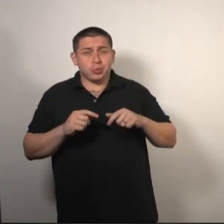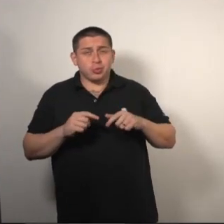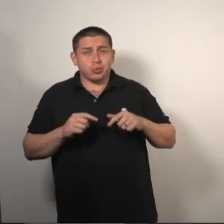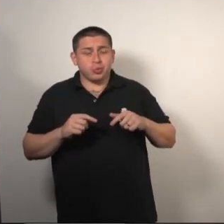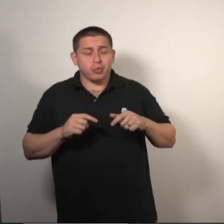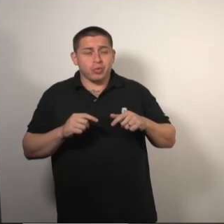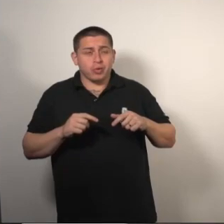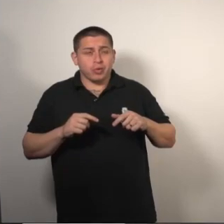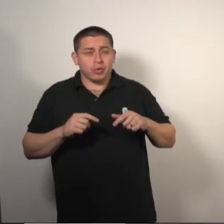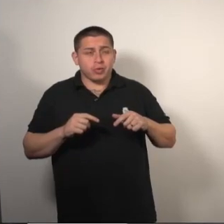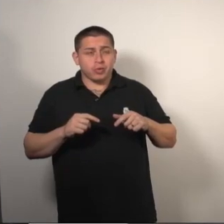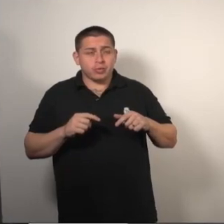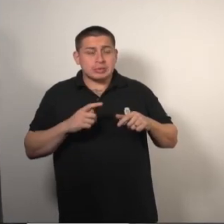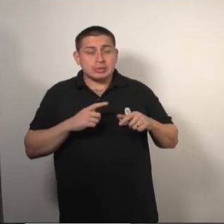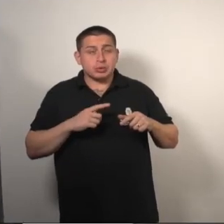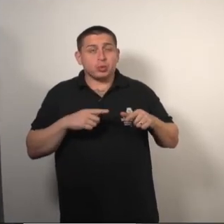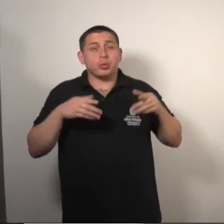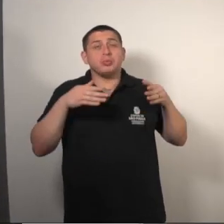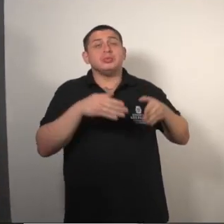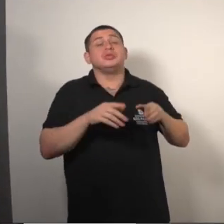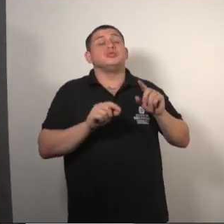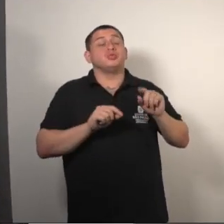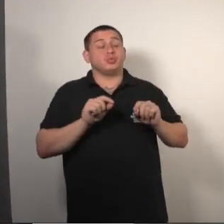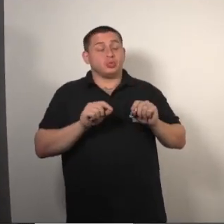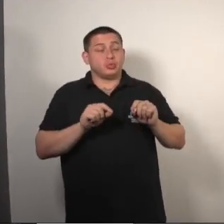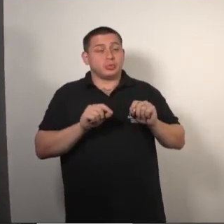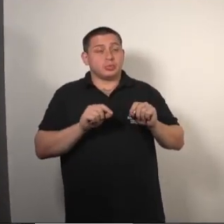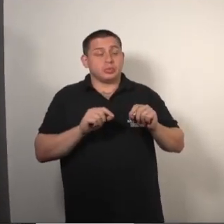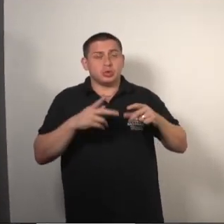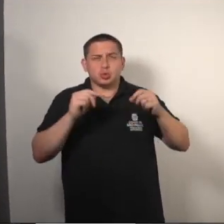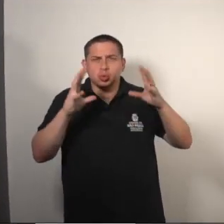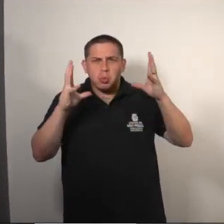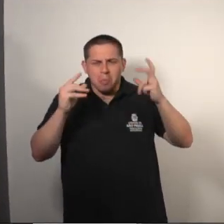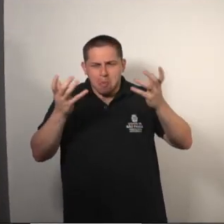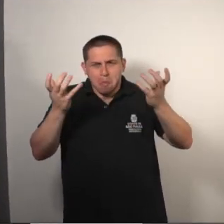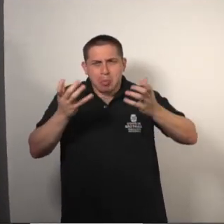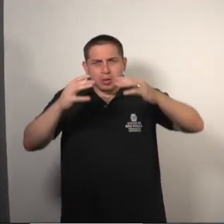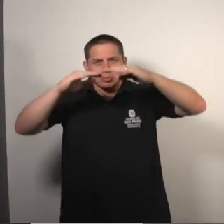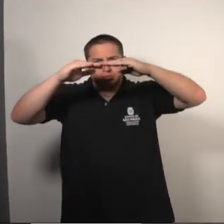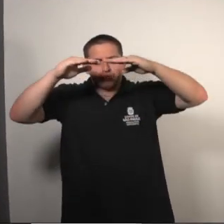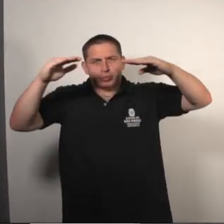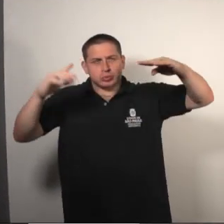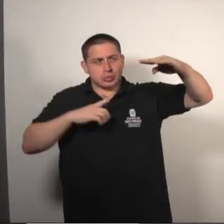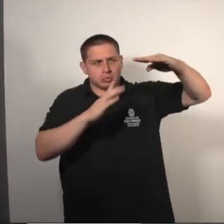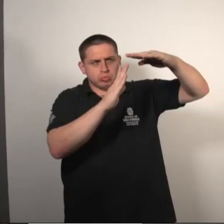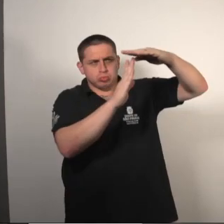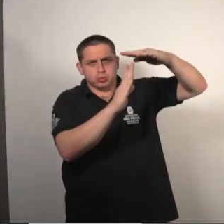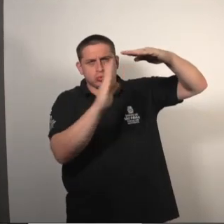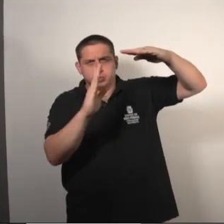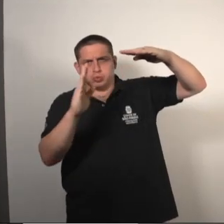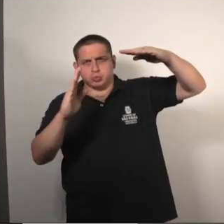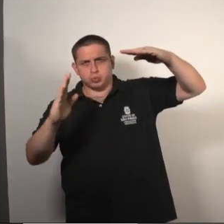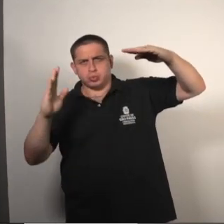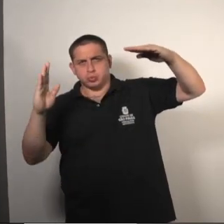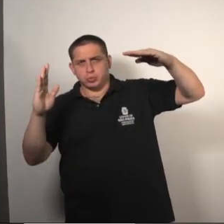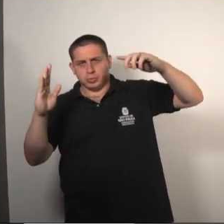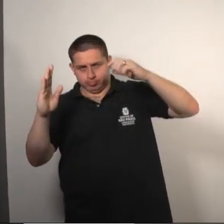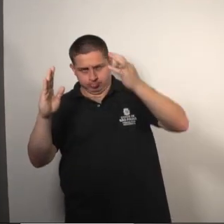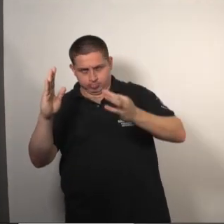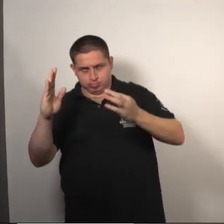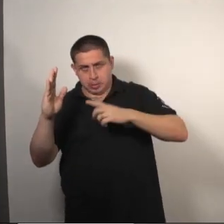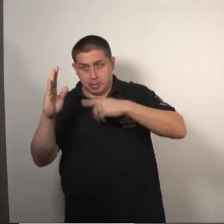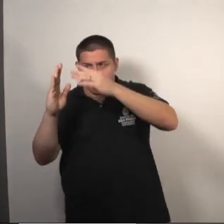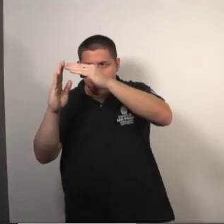movimentação horizontal e vertical da estrutura. Ele fica em cima do apoio, em cima dos pilares e debaixo das vigas. Como eu